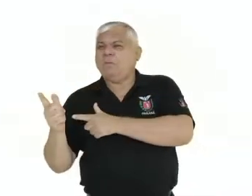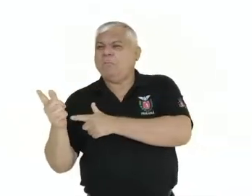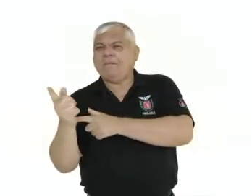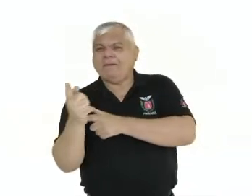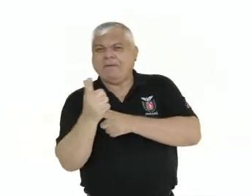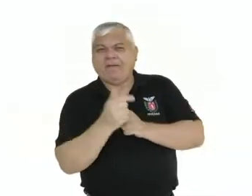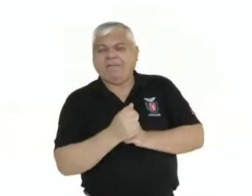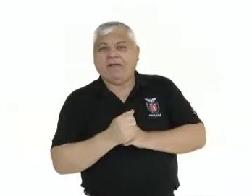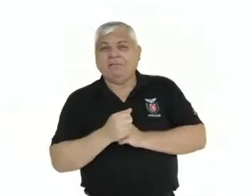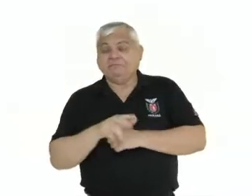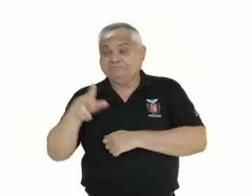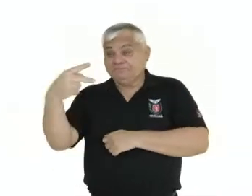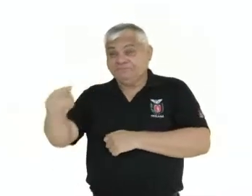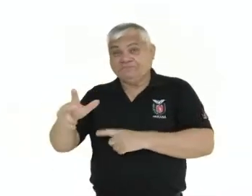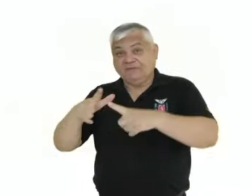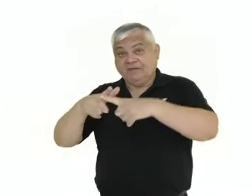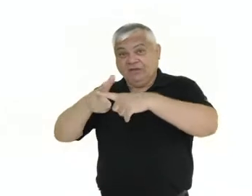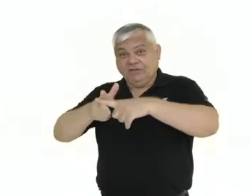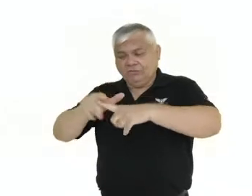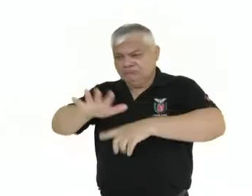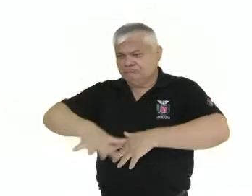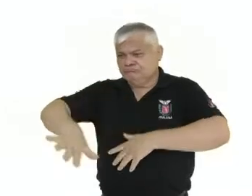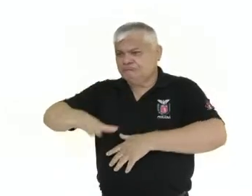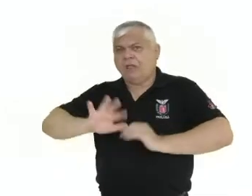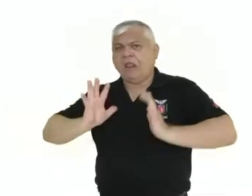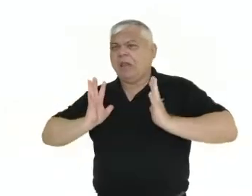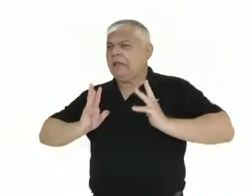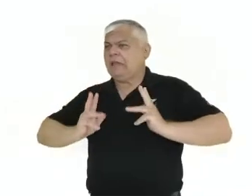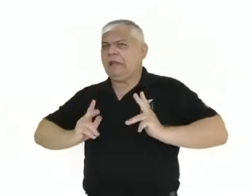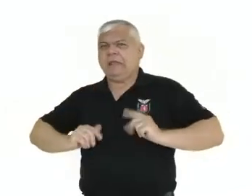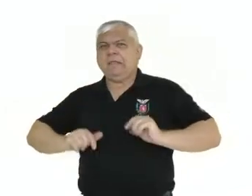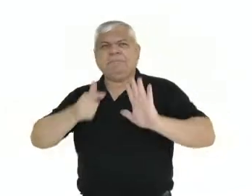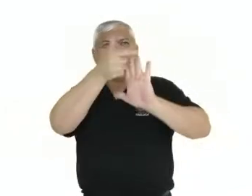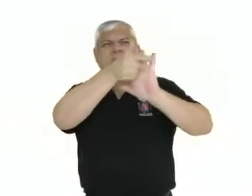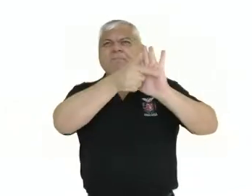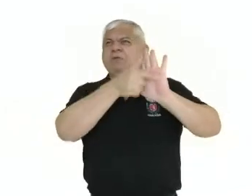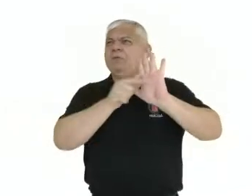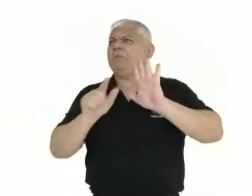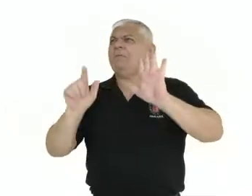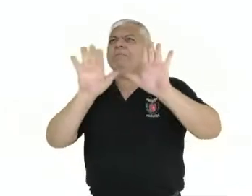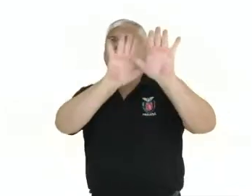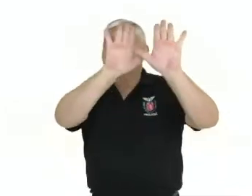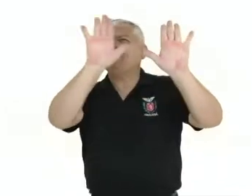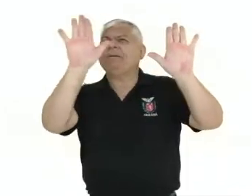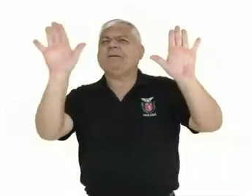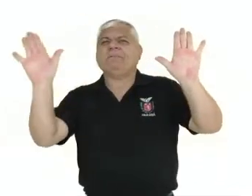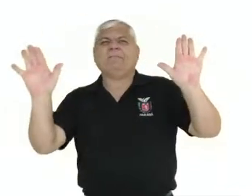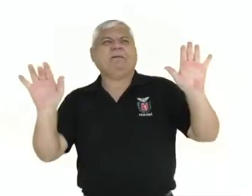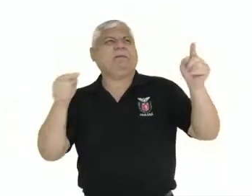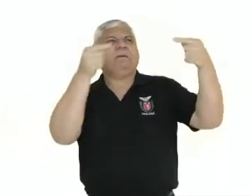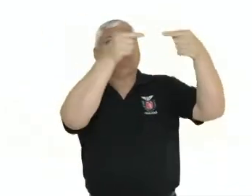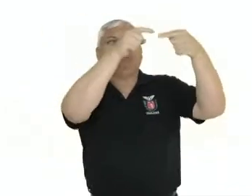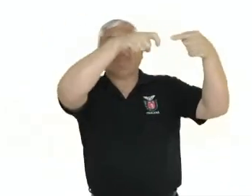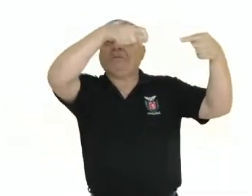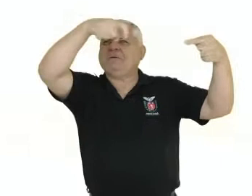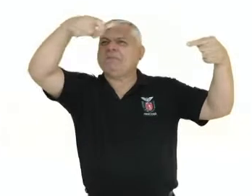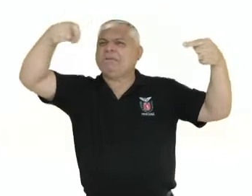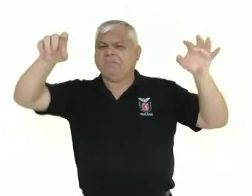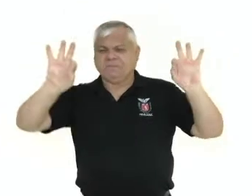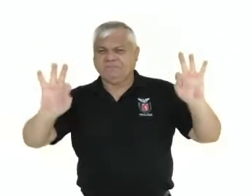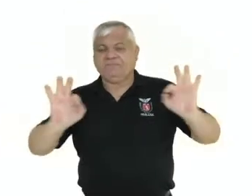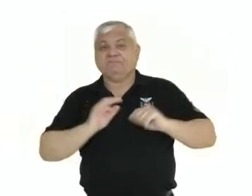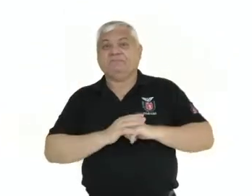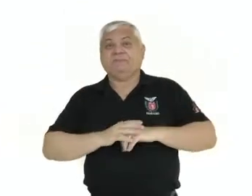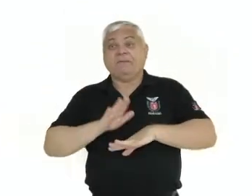sempre muito asseada, a ferramenta muito limpa, tudo nos seus lugares. Mas a mania